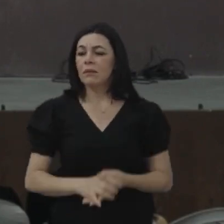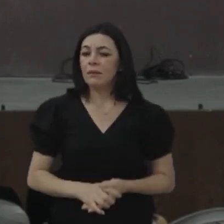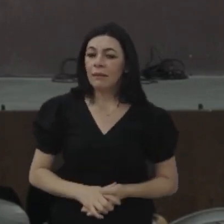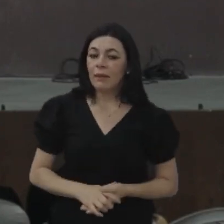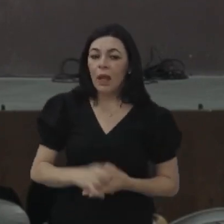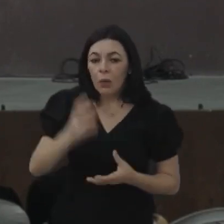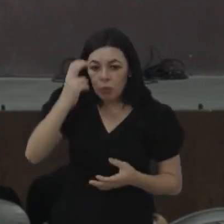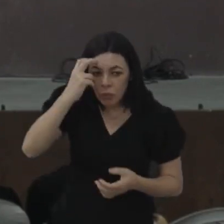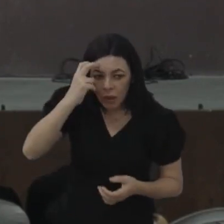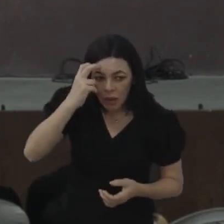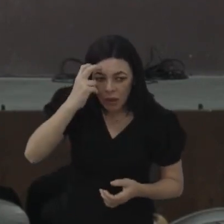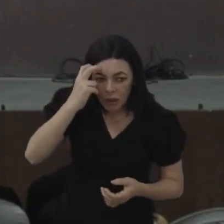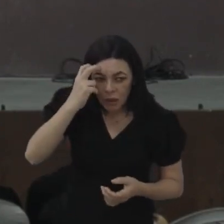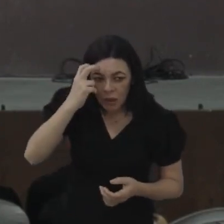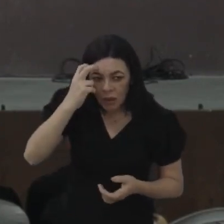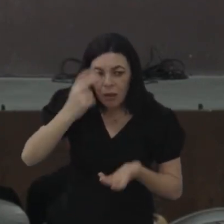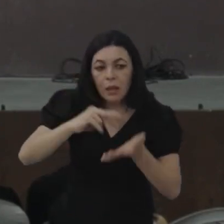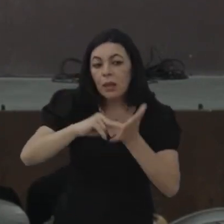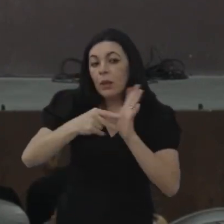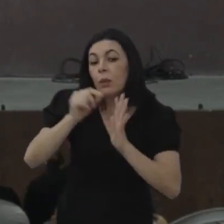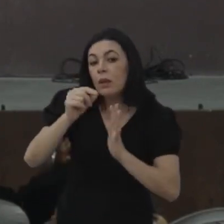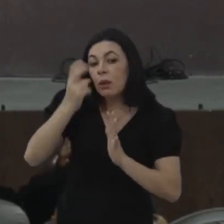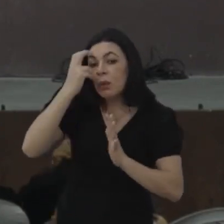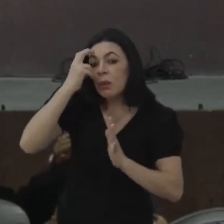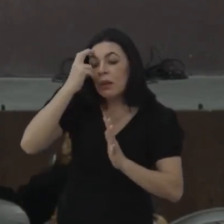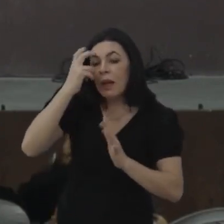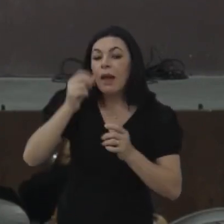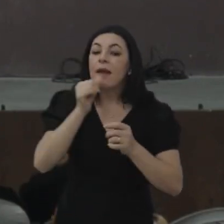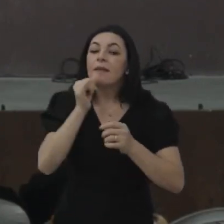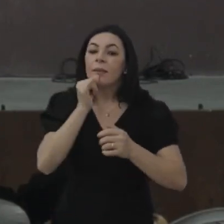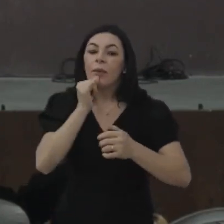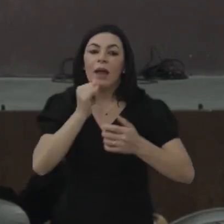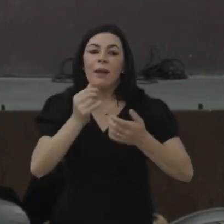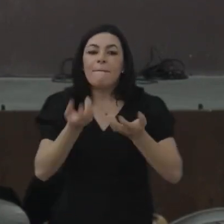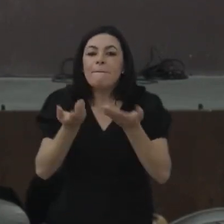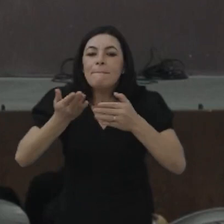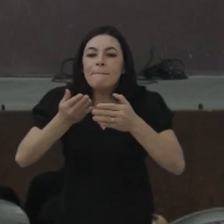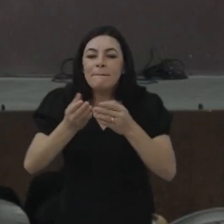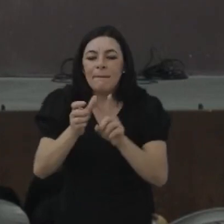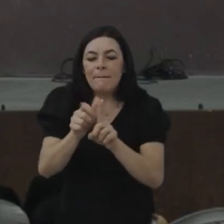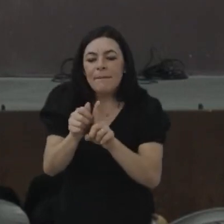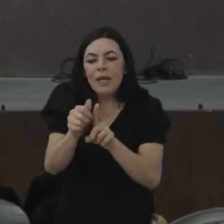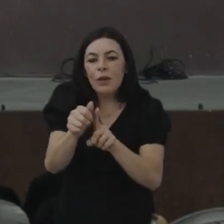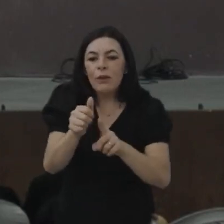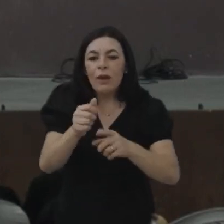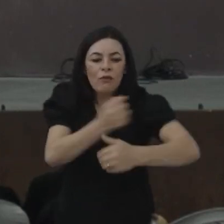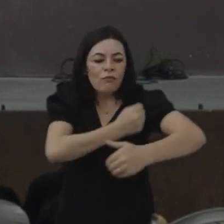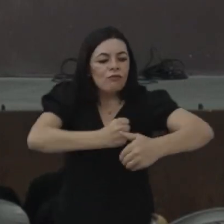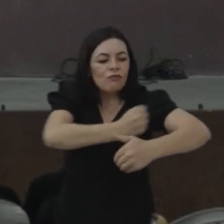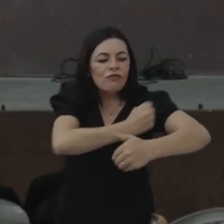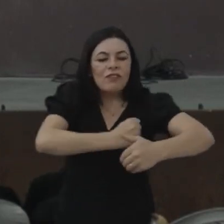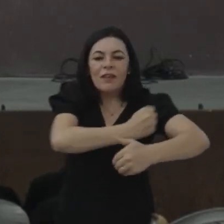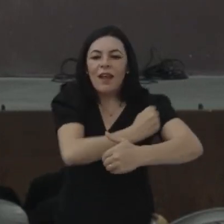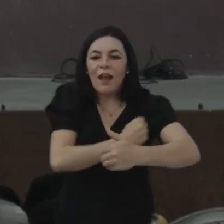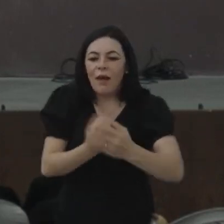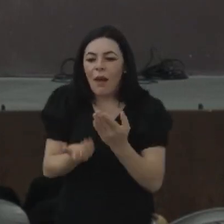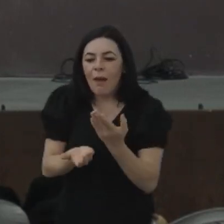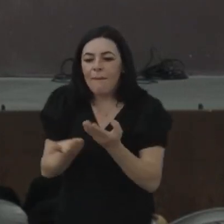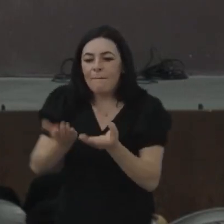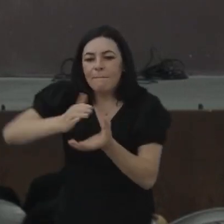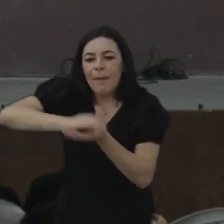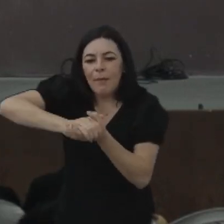Cultura, sabe o que é cultura, gente? É fazer canjica com a família e comer no dia de São João. Isso é